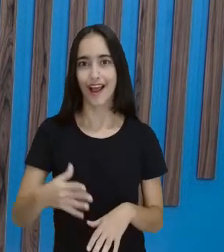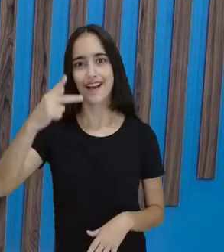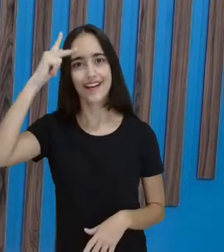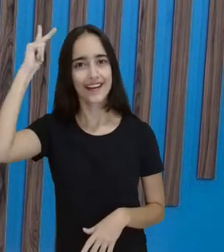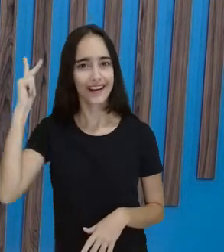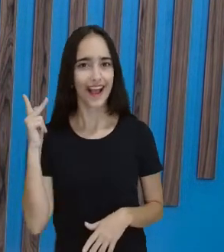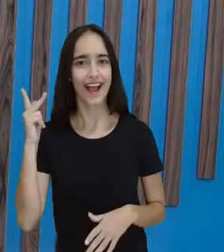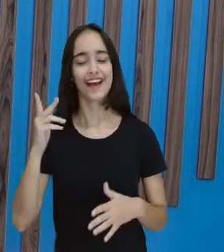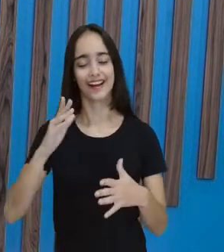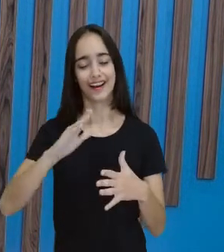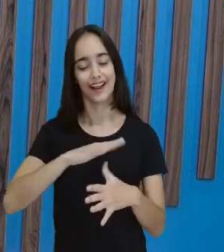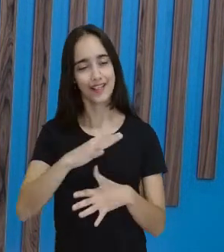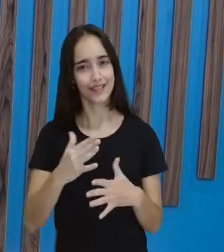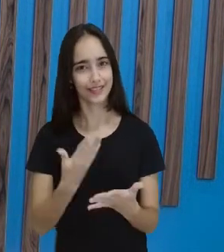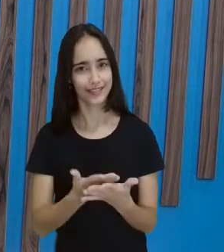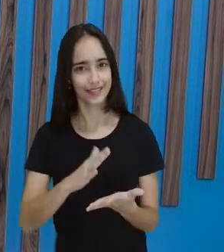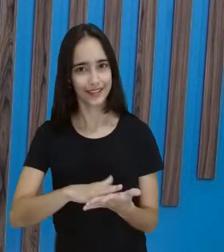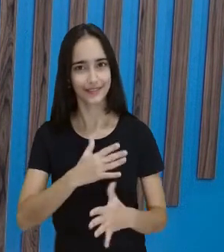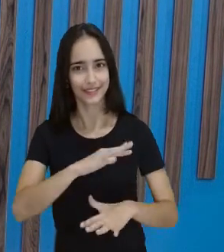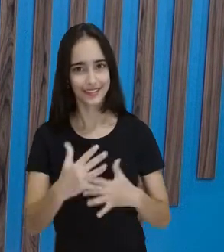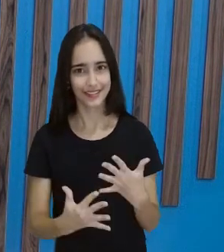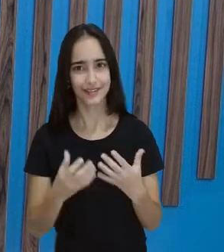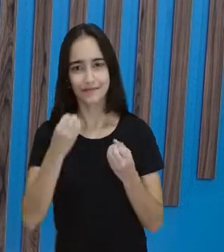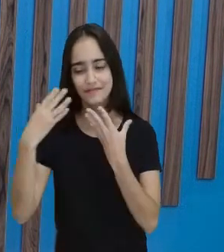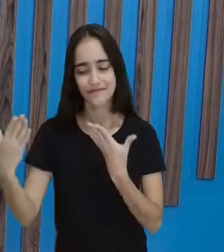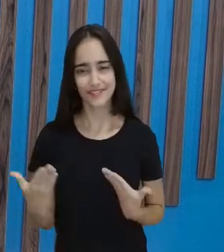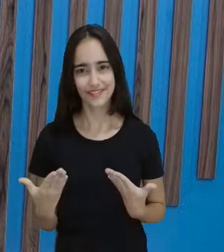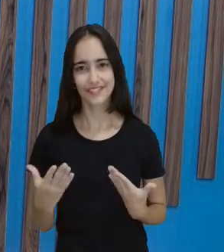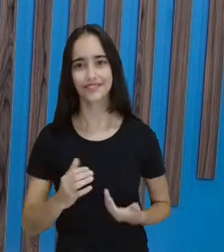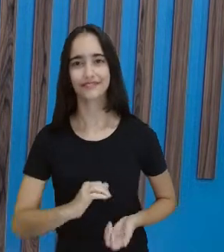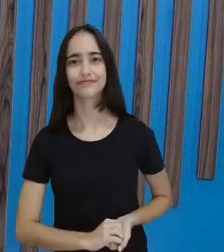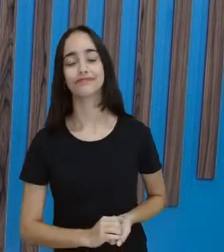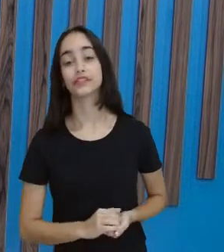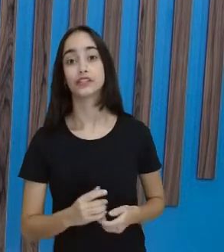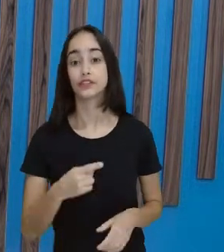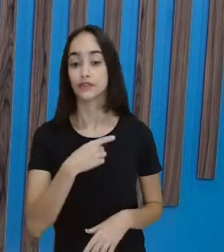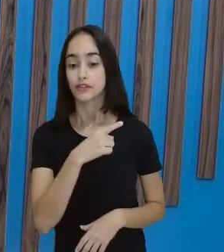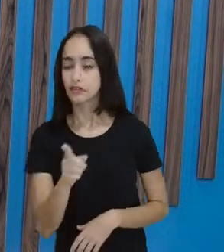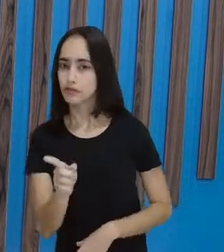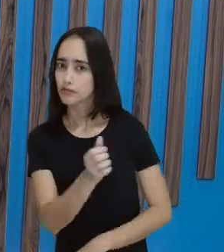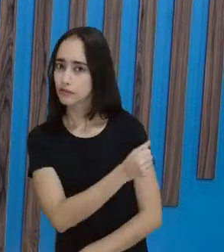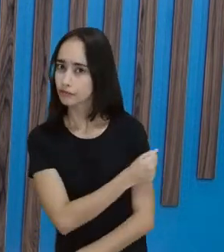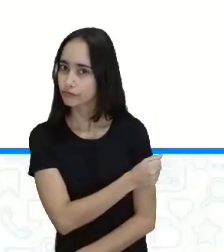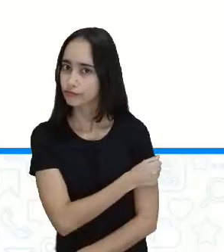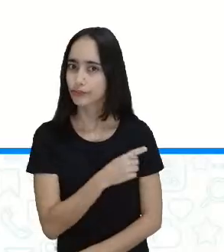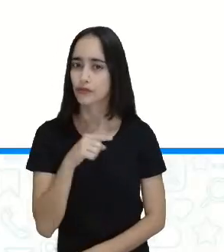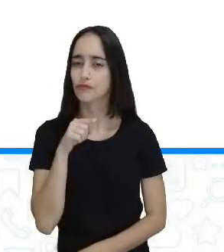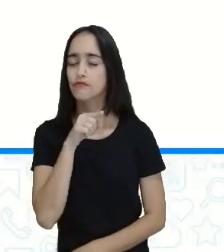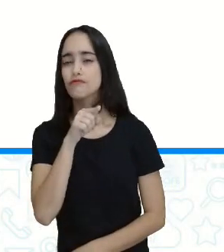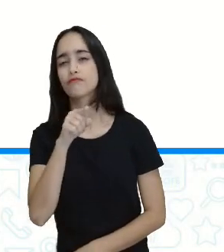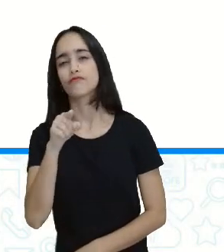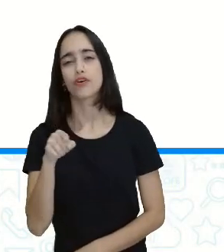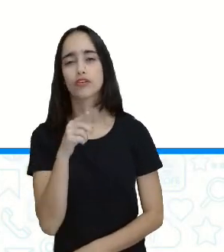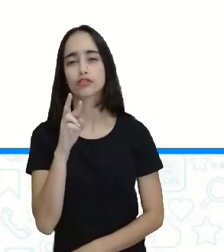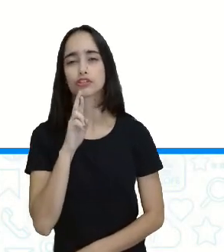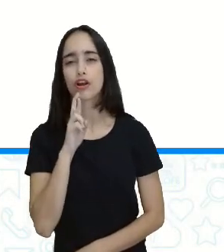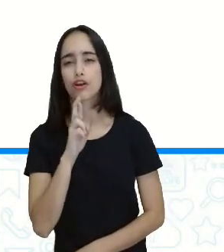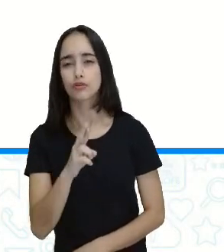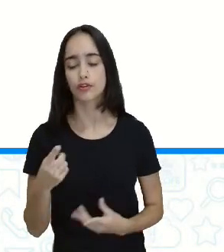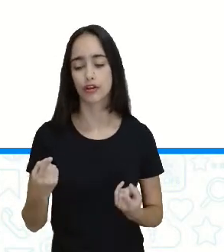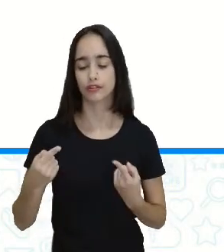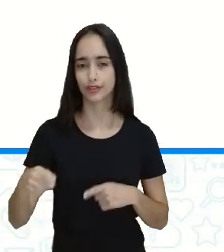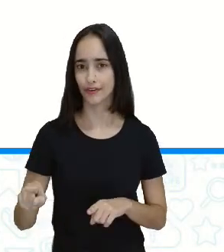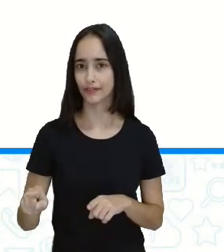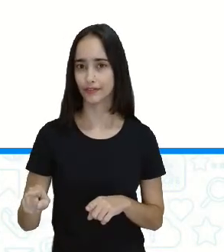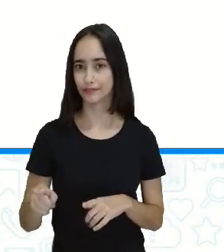de Libras. Seja bem-vinda, Karen. E aí, estudantes, vocês resolveram o probleminha, desafio que eu